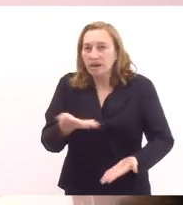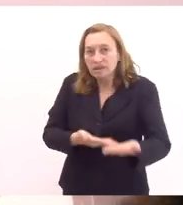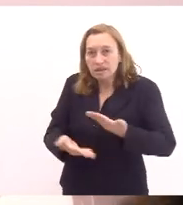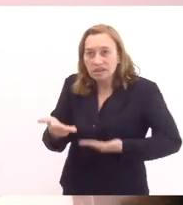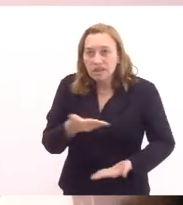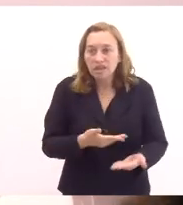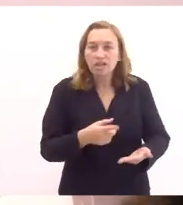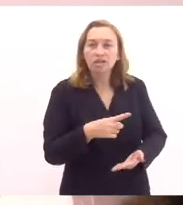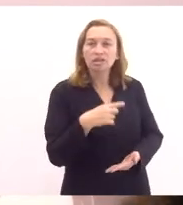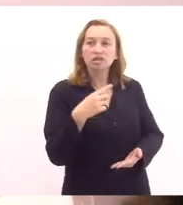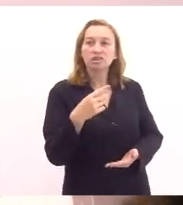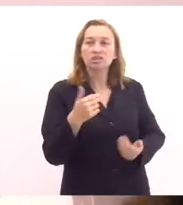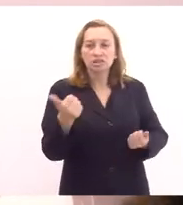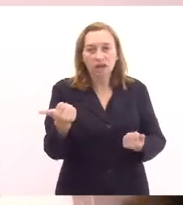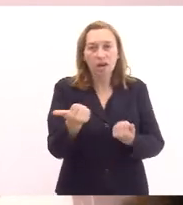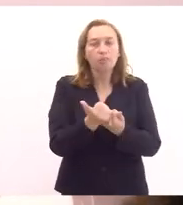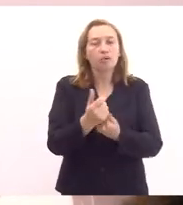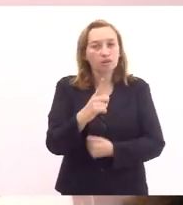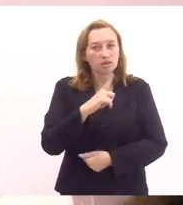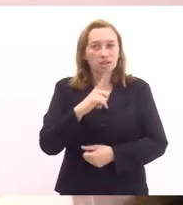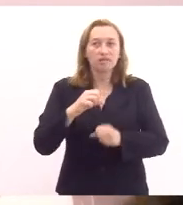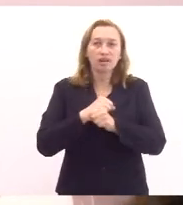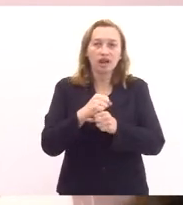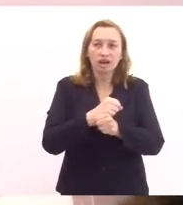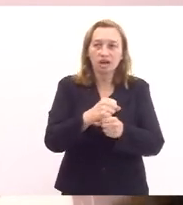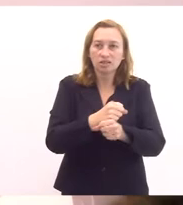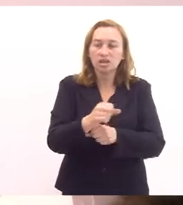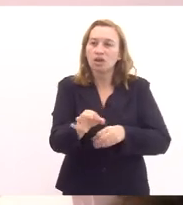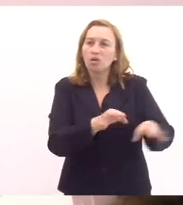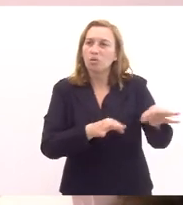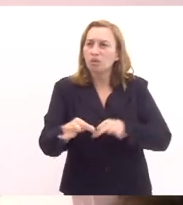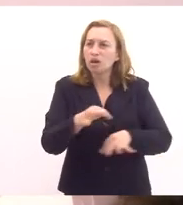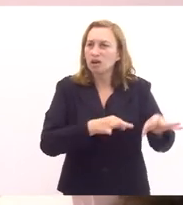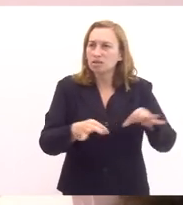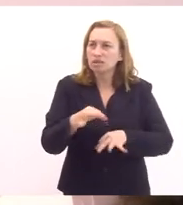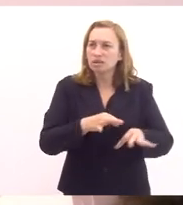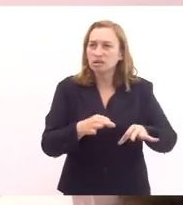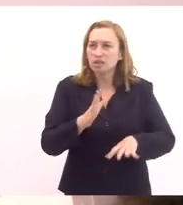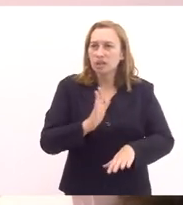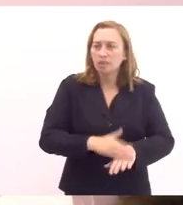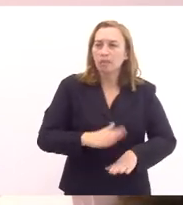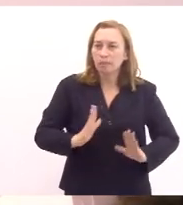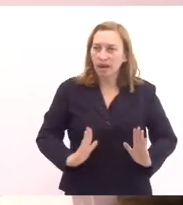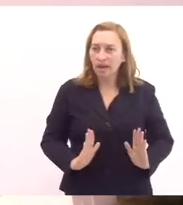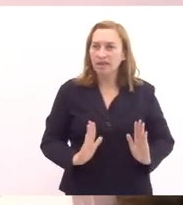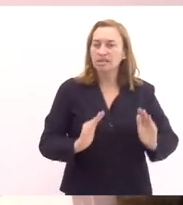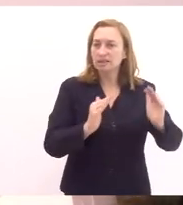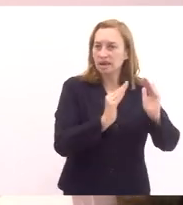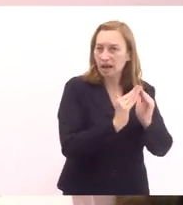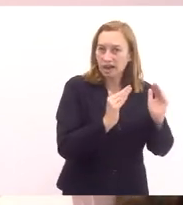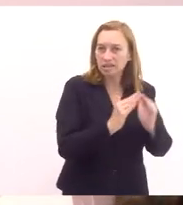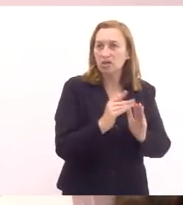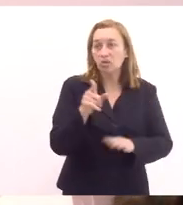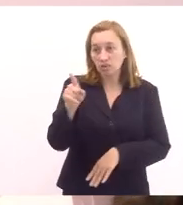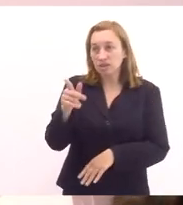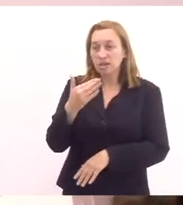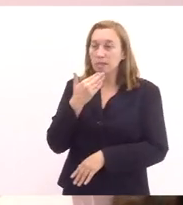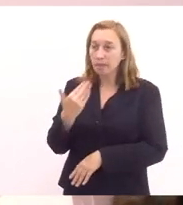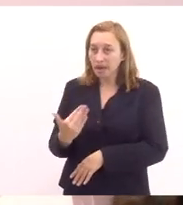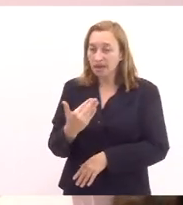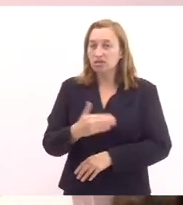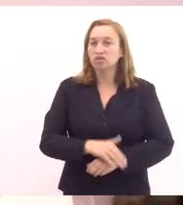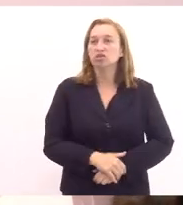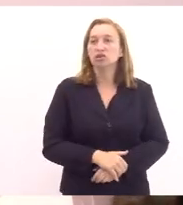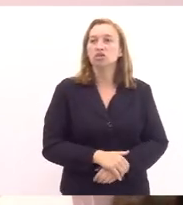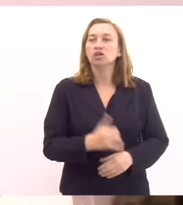né com quem a gente contou tantas vezes era um plano de mais unidades como você traz agora então é